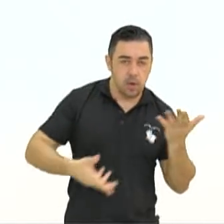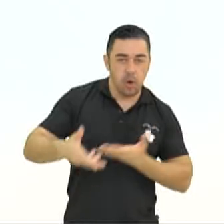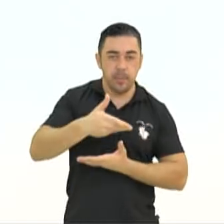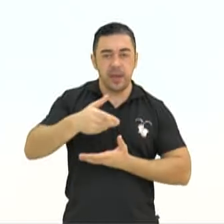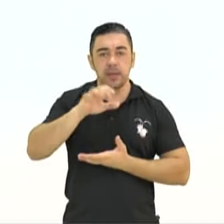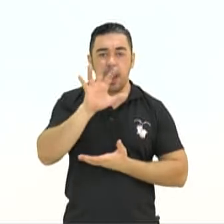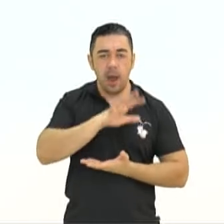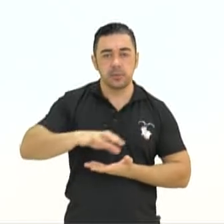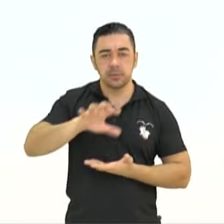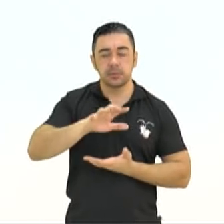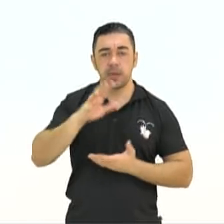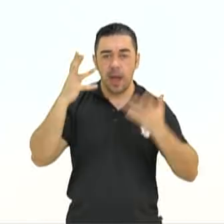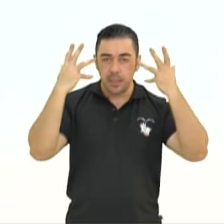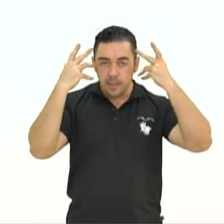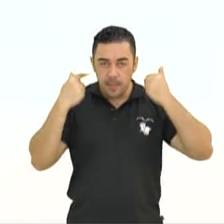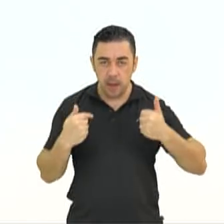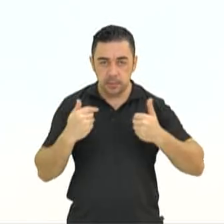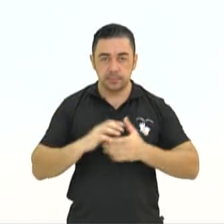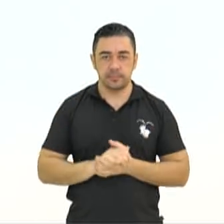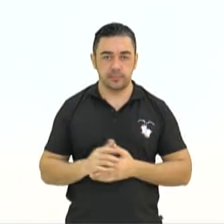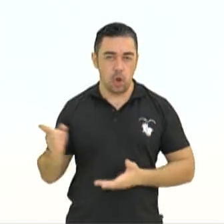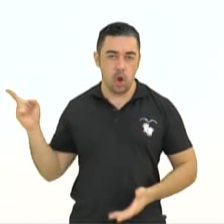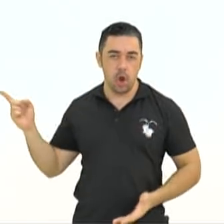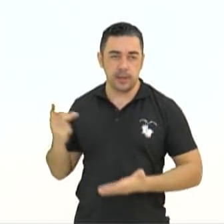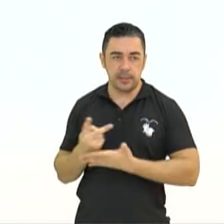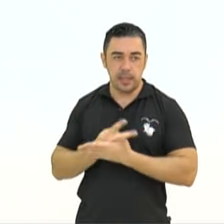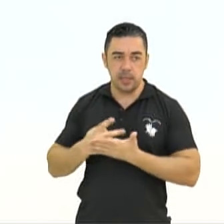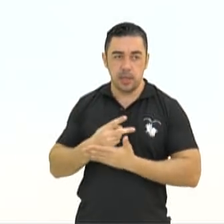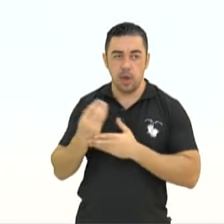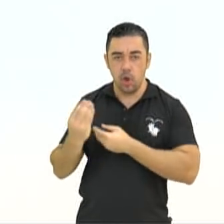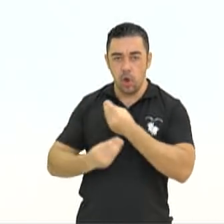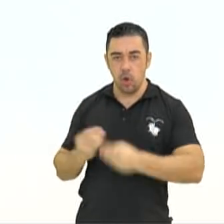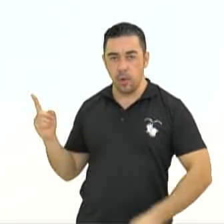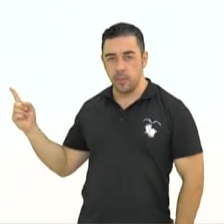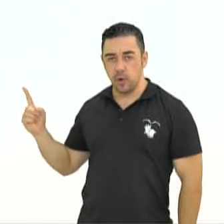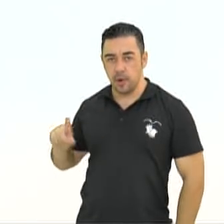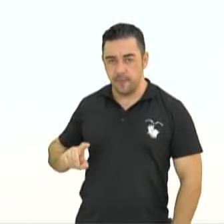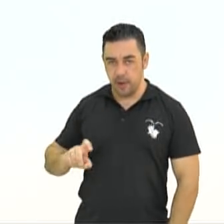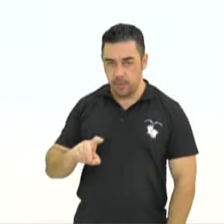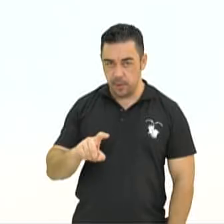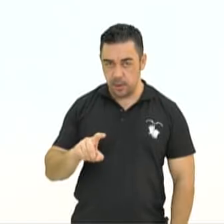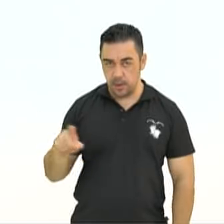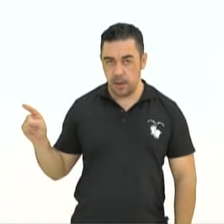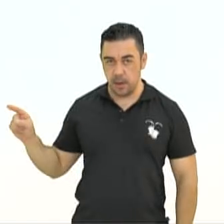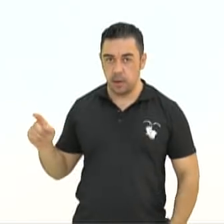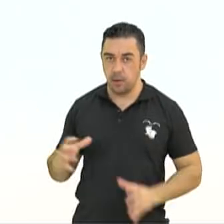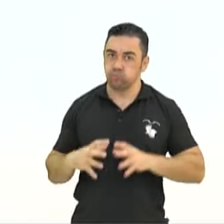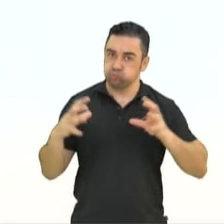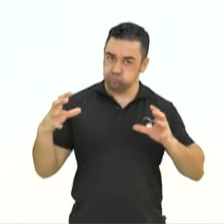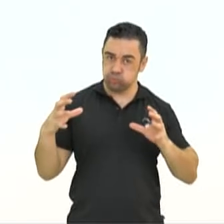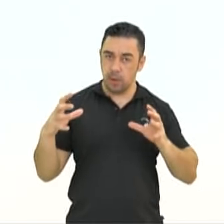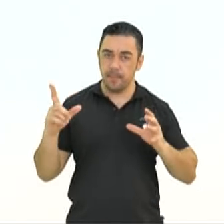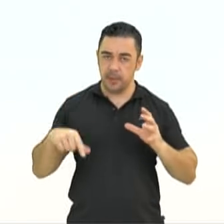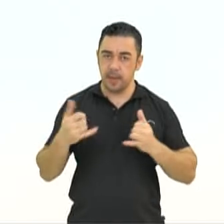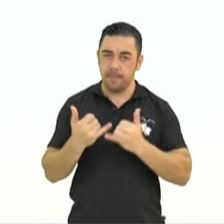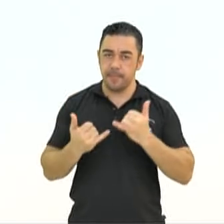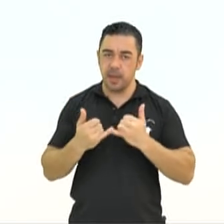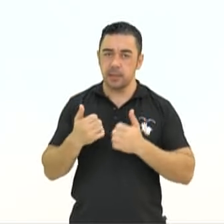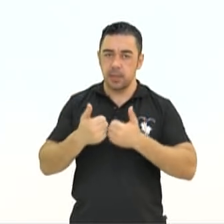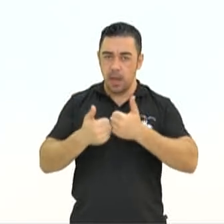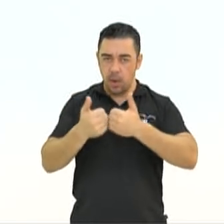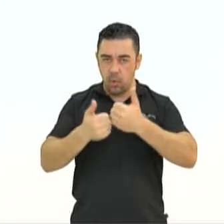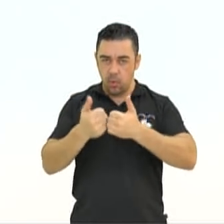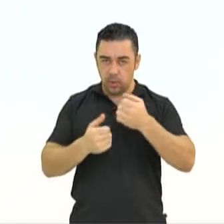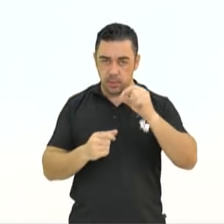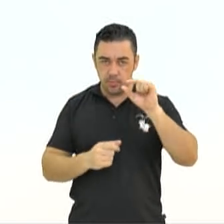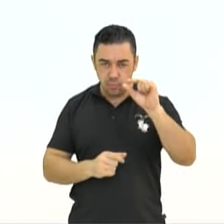vivos diferentes. Então aqui está um desenho, né, para vocês de como era esse verme pequenininho. Lógico que aqui ele está grandão, mas falou que é do tamanho de um grão de arroz, né? Então